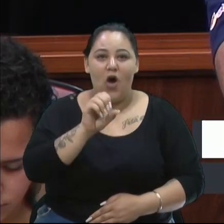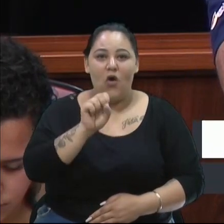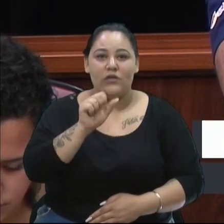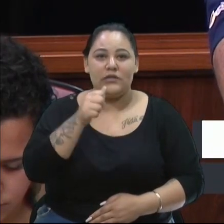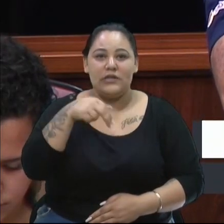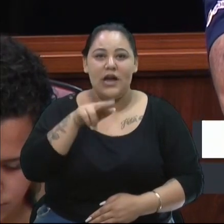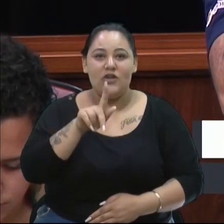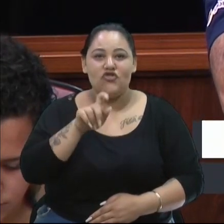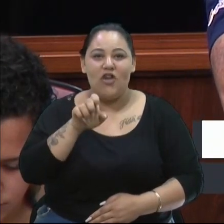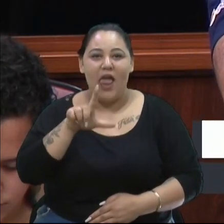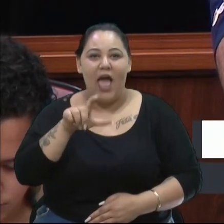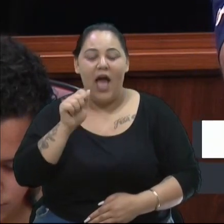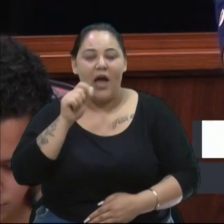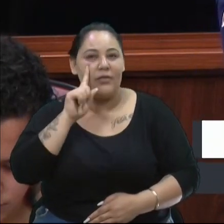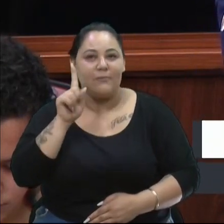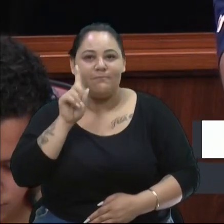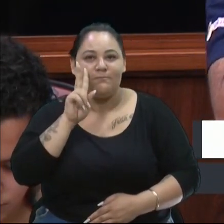eu